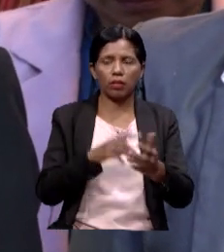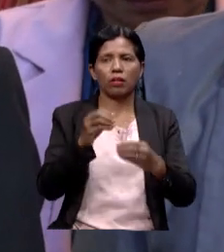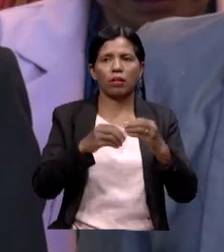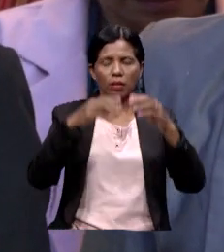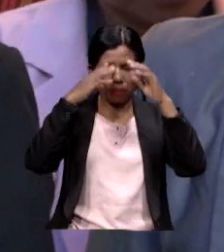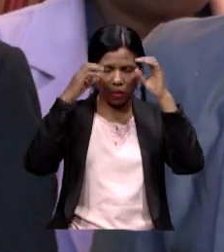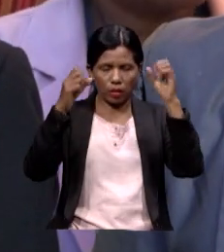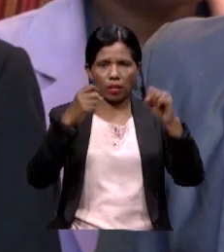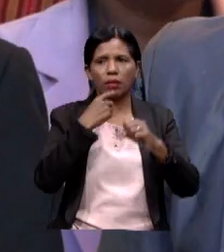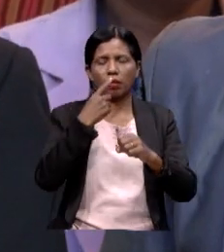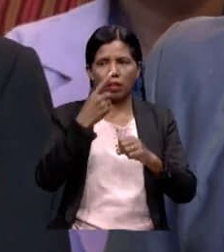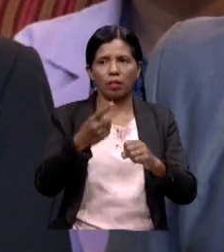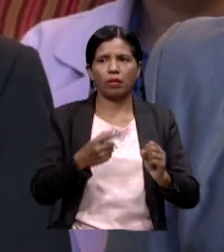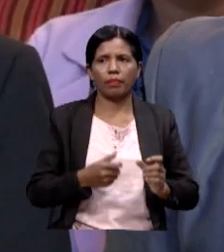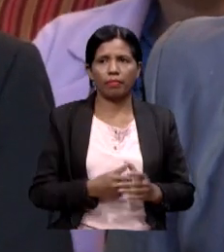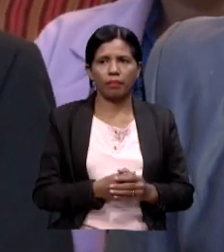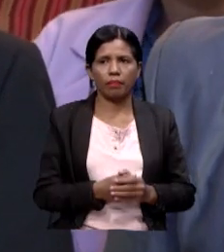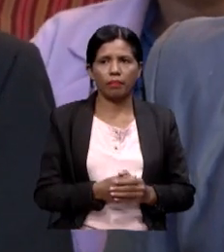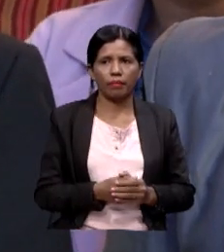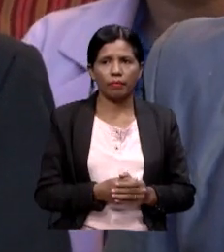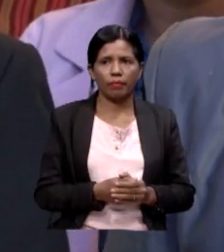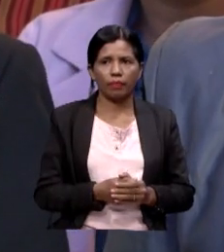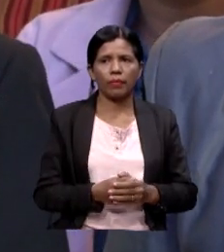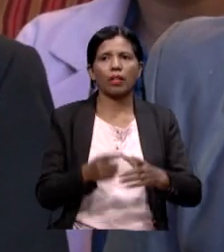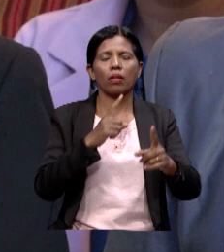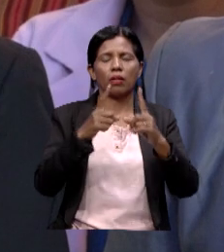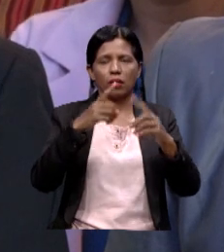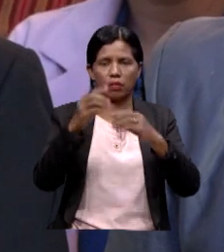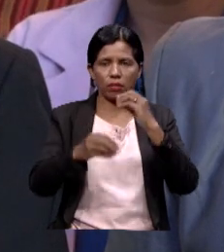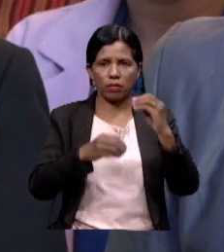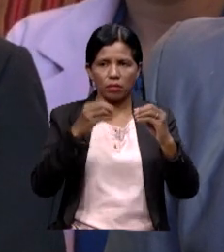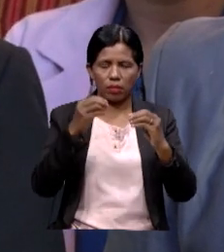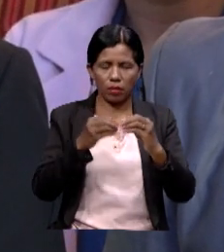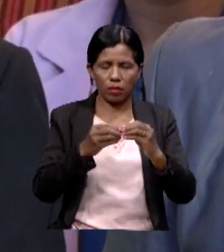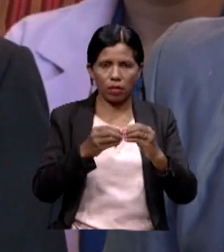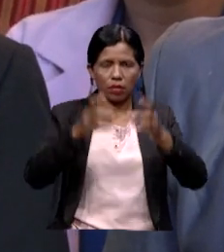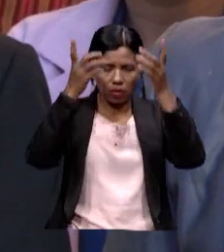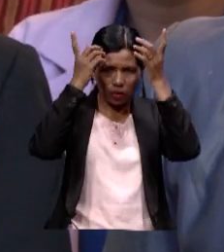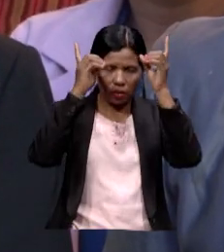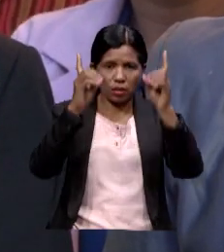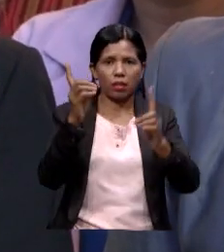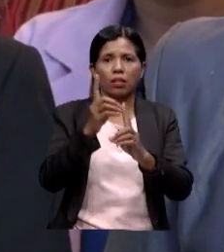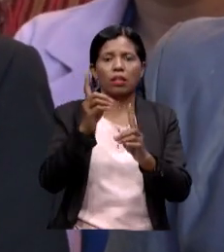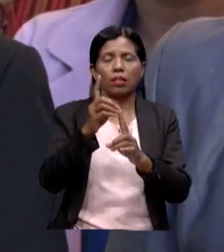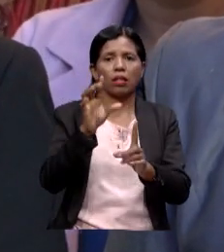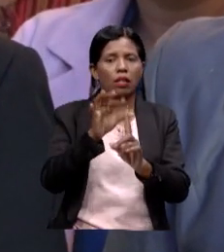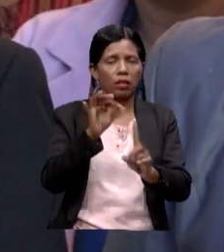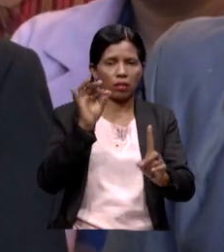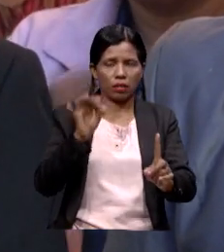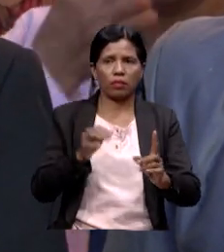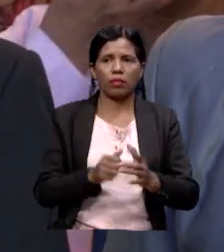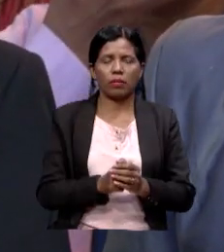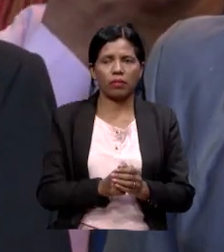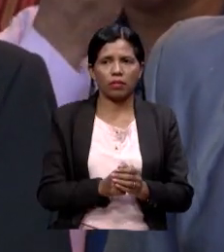Presidente da República até que está a colher sobre marcação da eleição. Em princípio, a